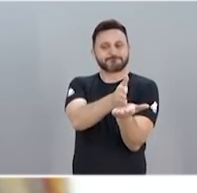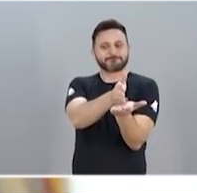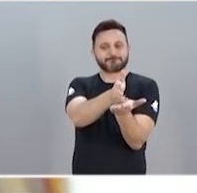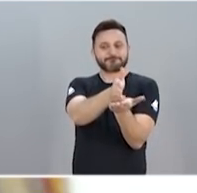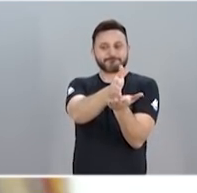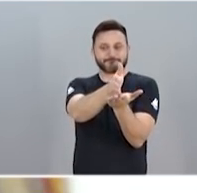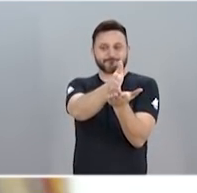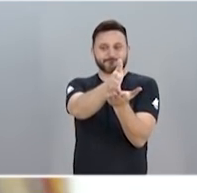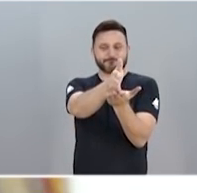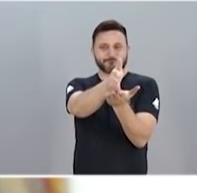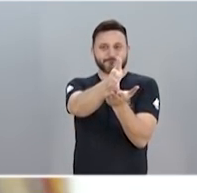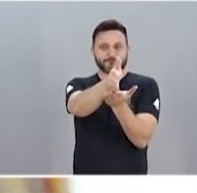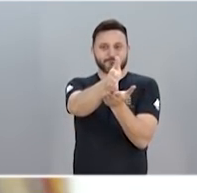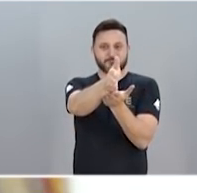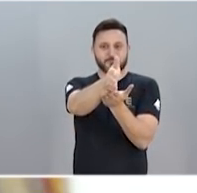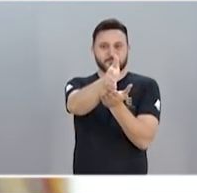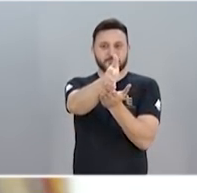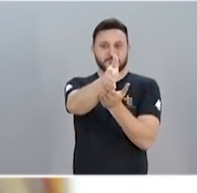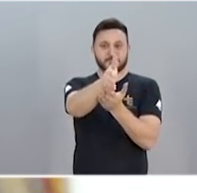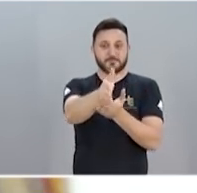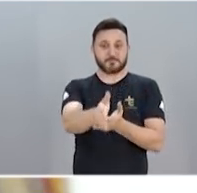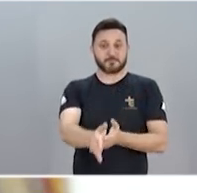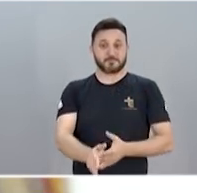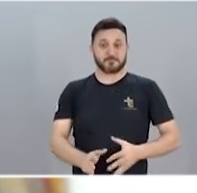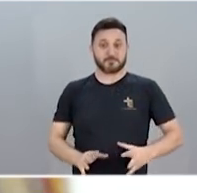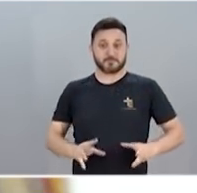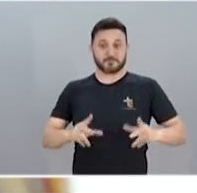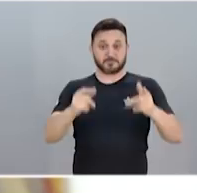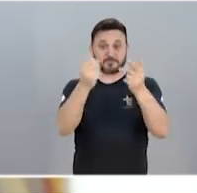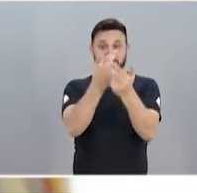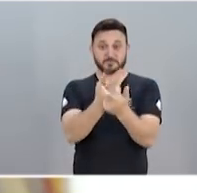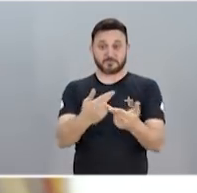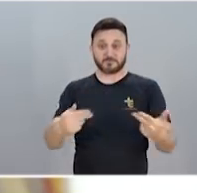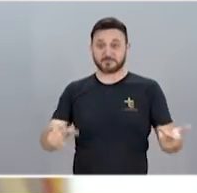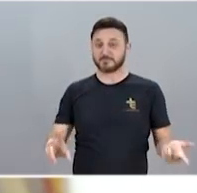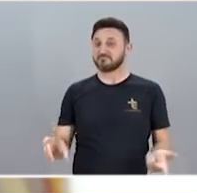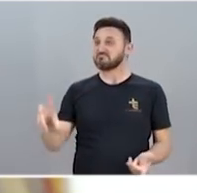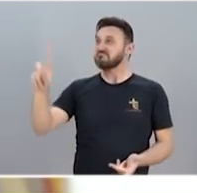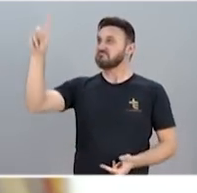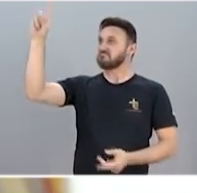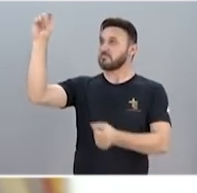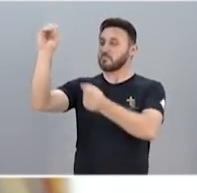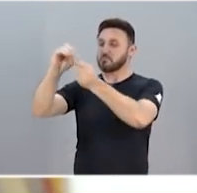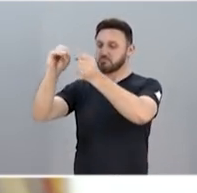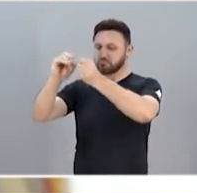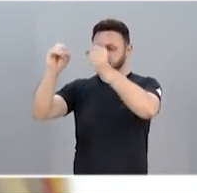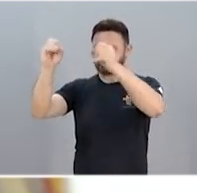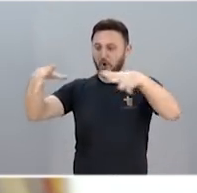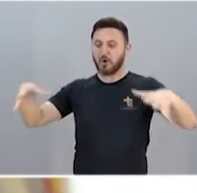e tudo que Ele faz merece fé.